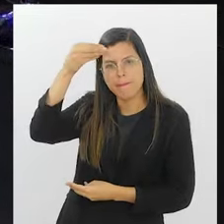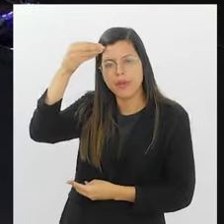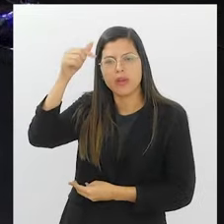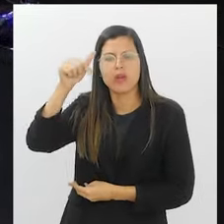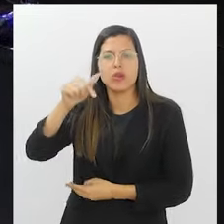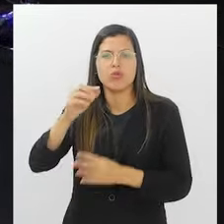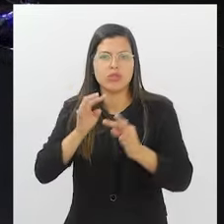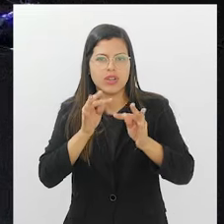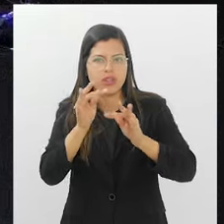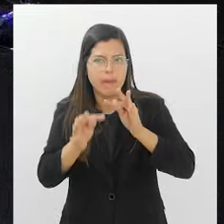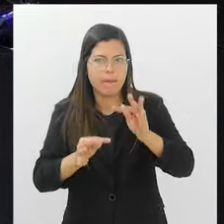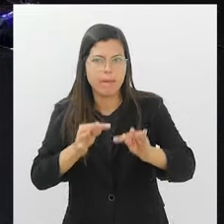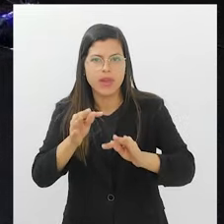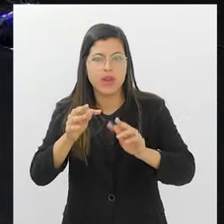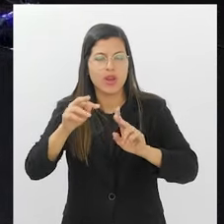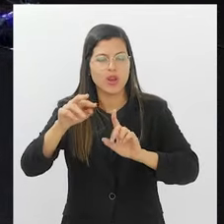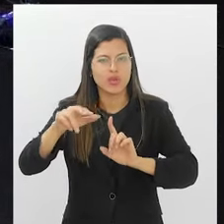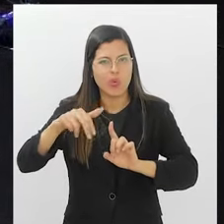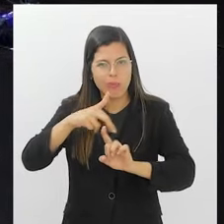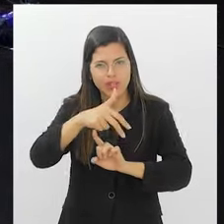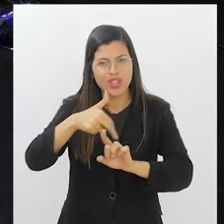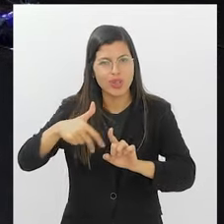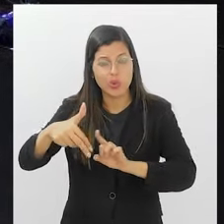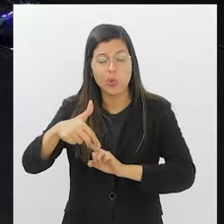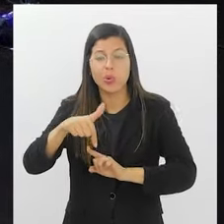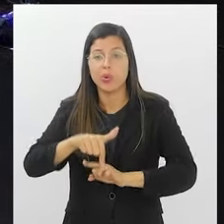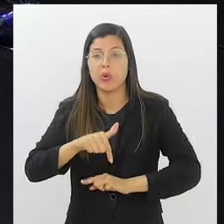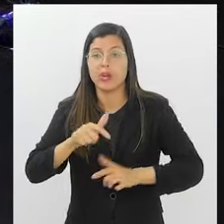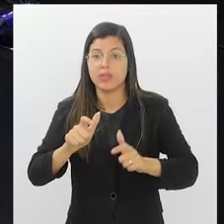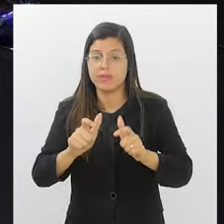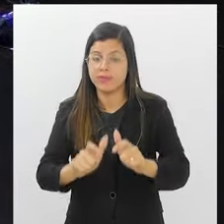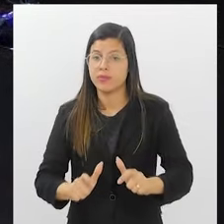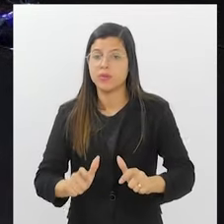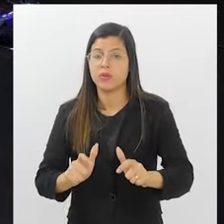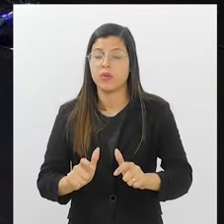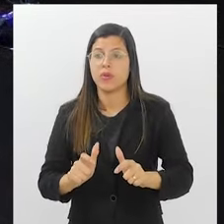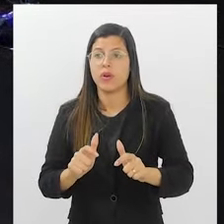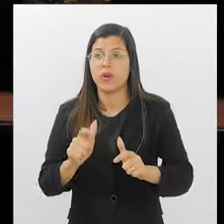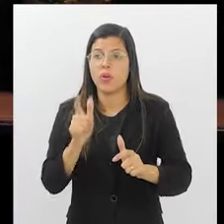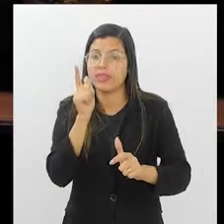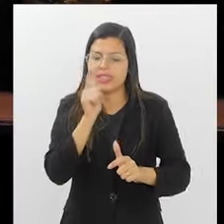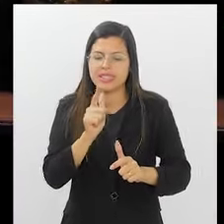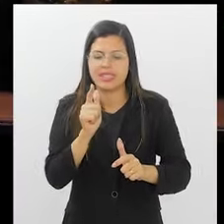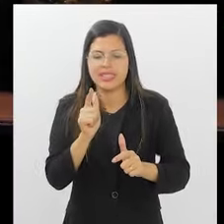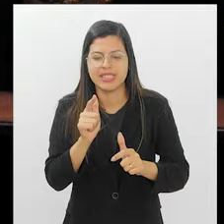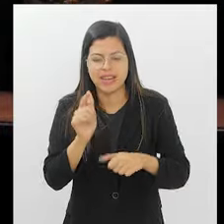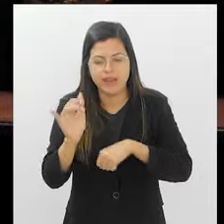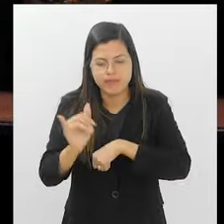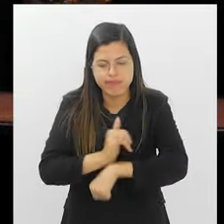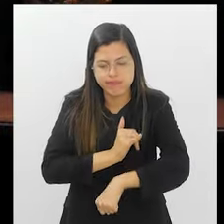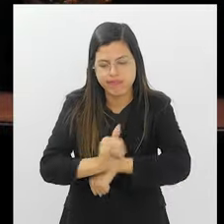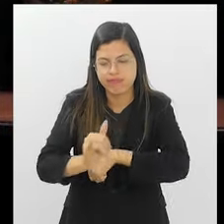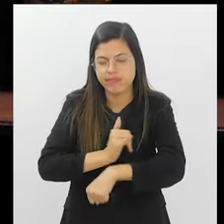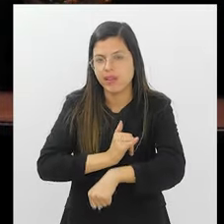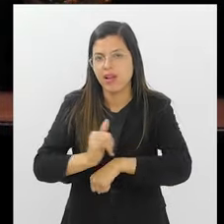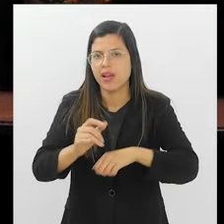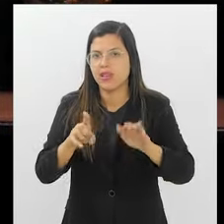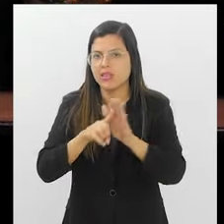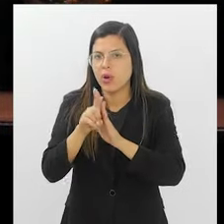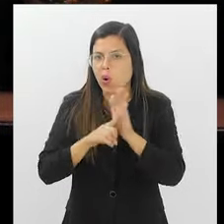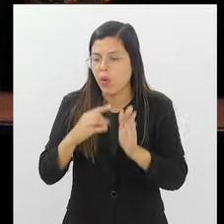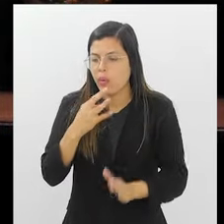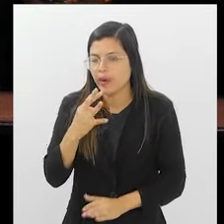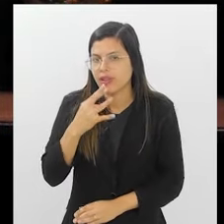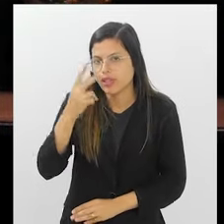seja um mediador, nesse espaço que vai conseguir traçar ali, conhecer já